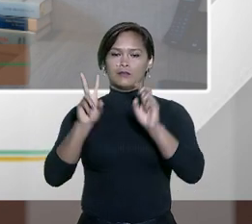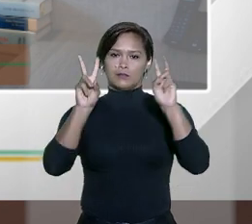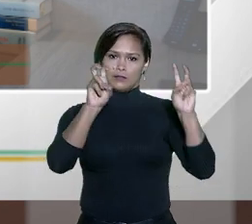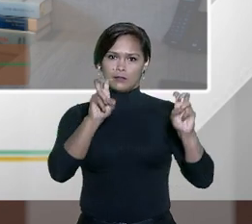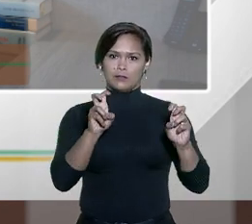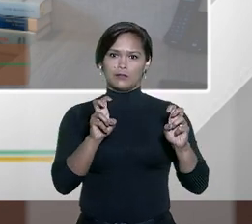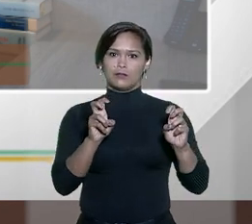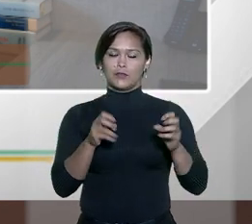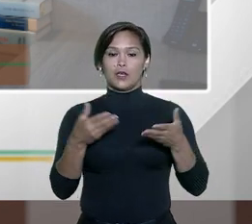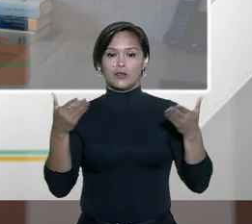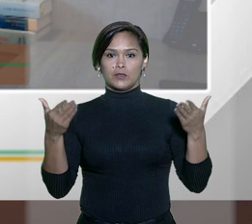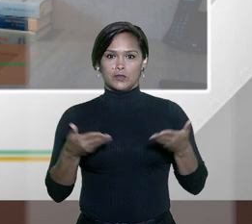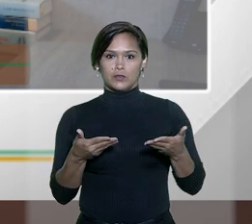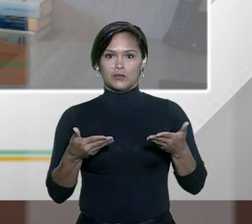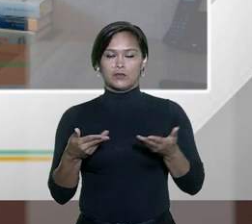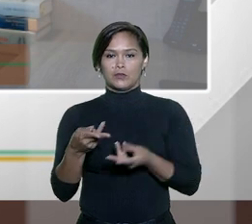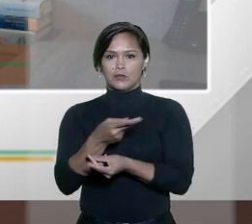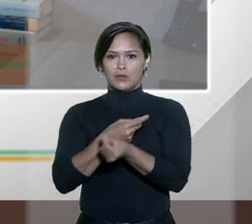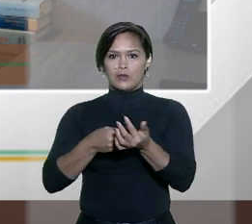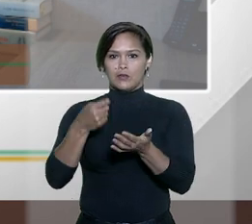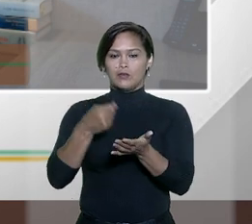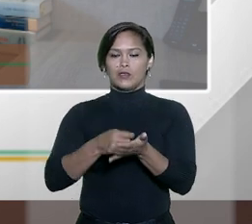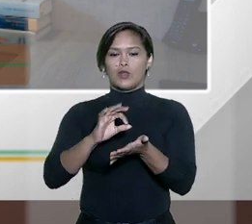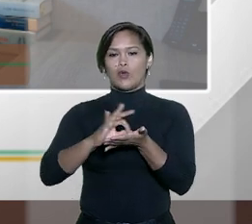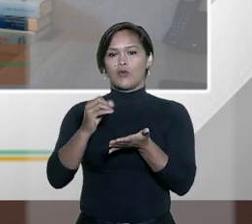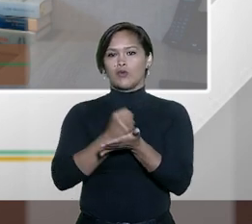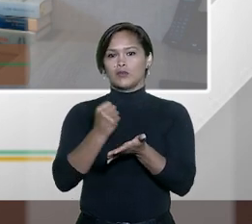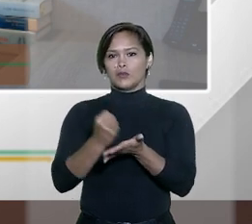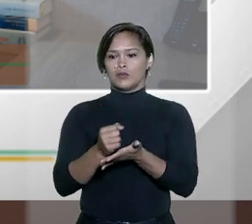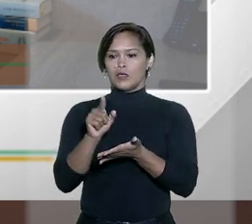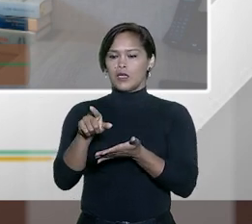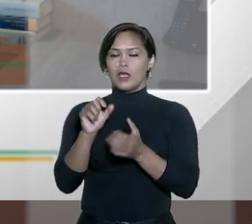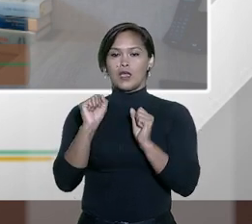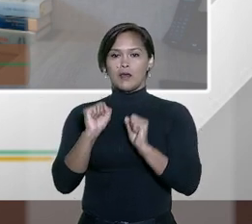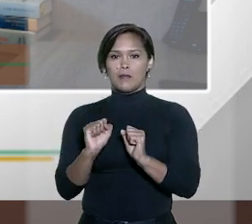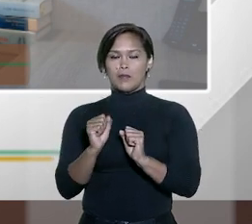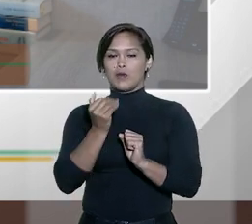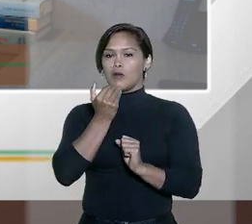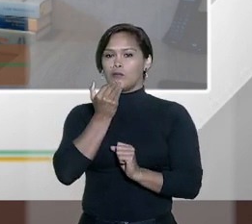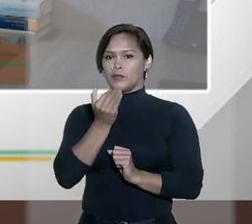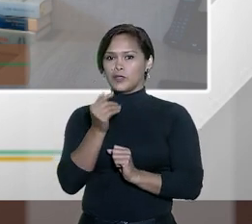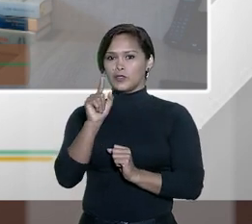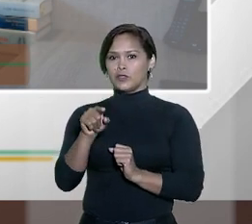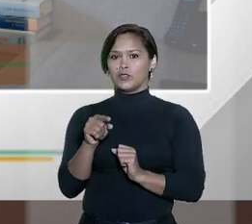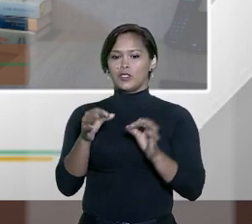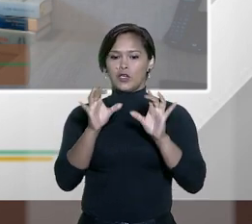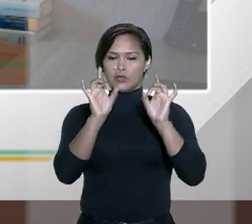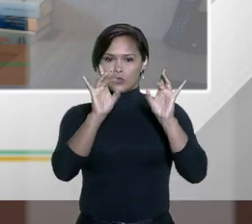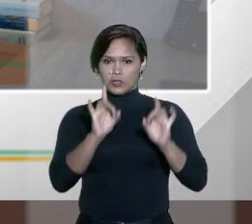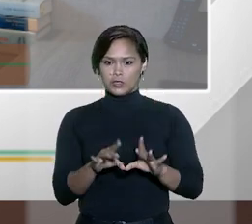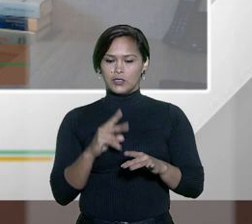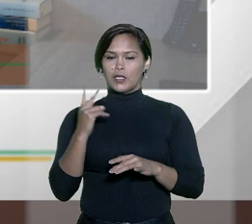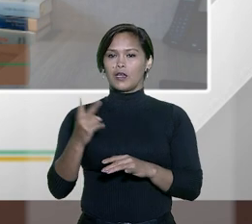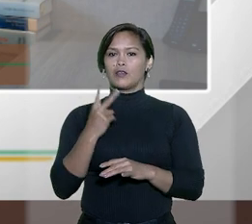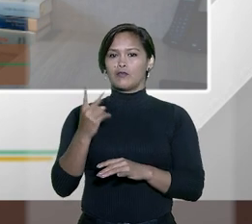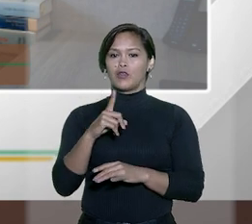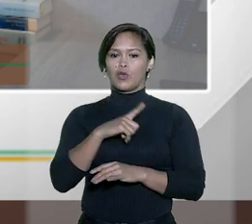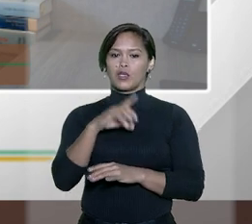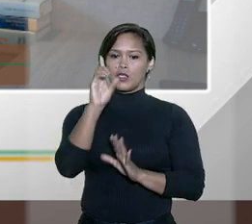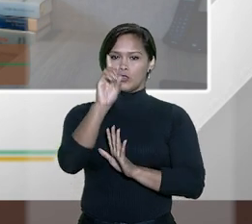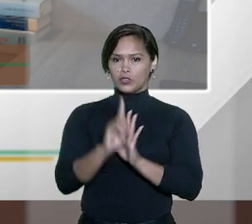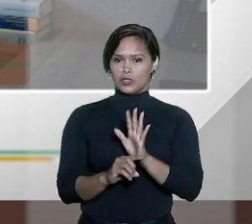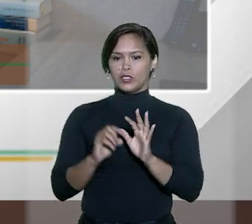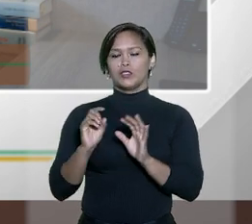né? Já os honorários contratuais, ele pode pedir o destaque do valor que ele tem